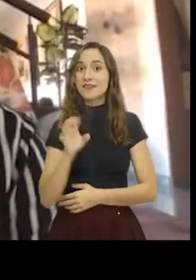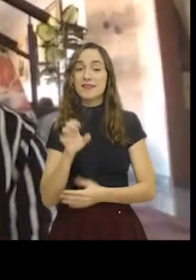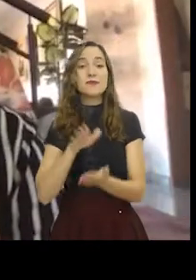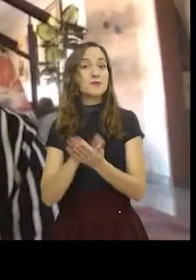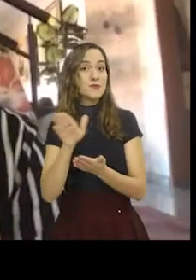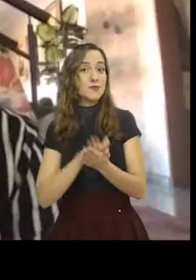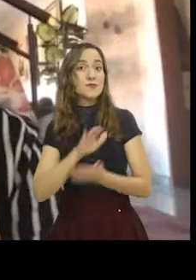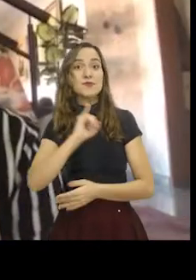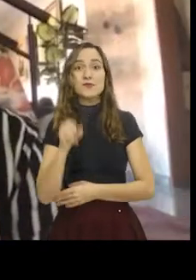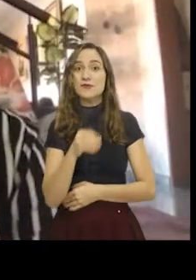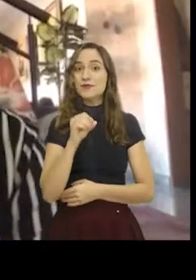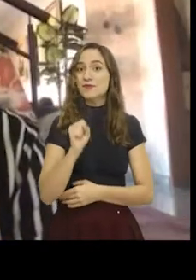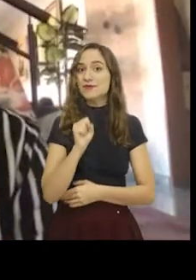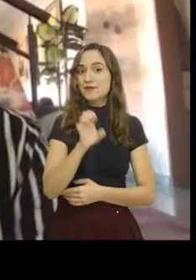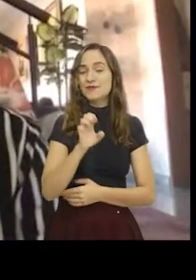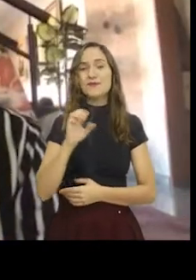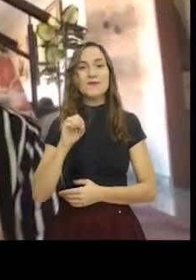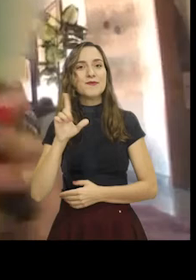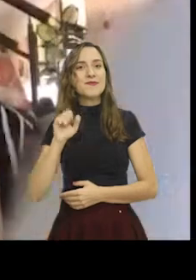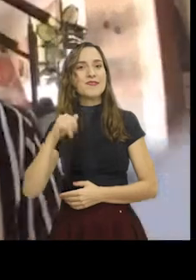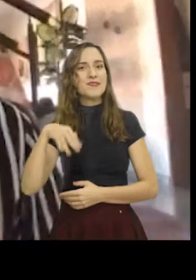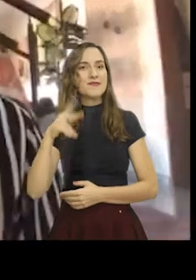editora.